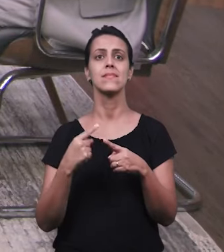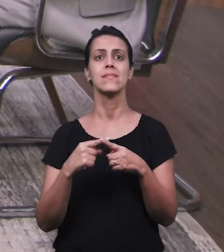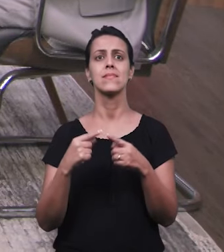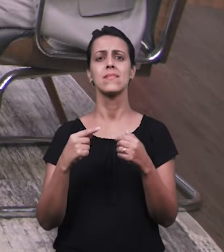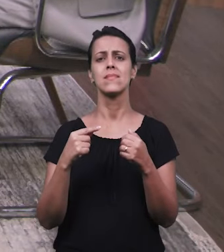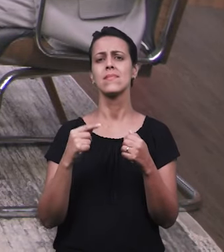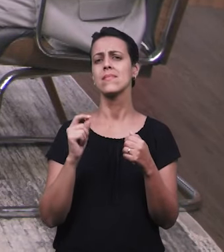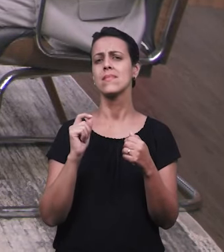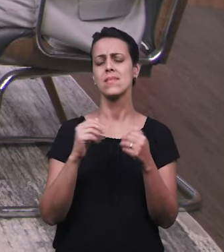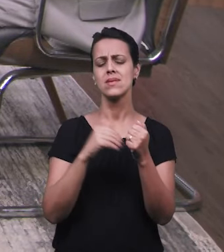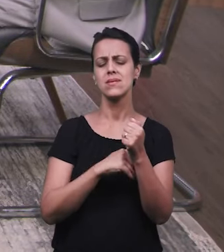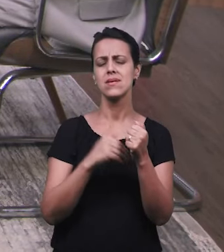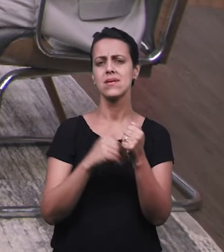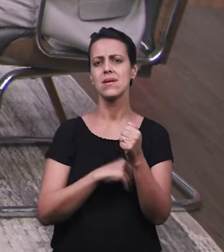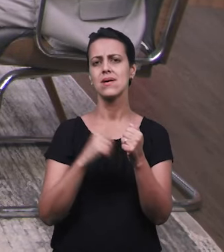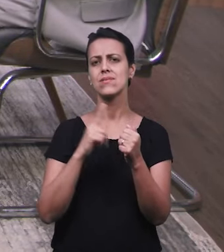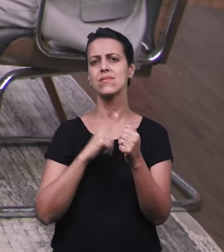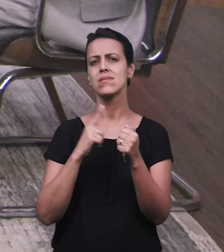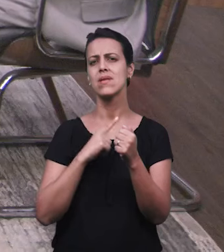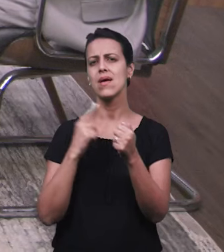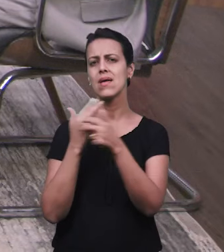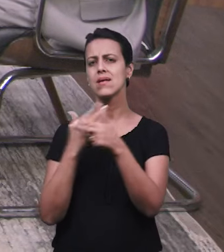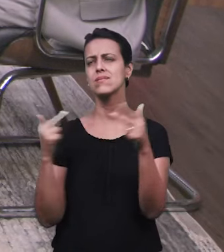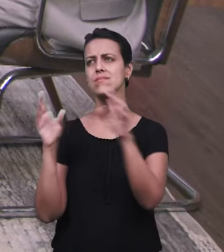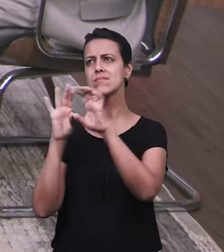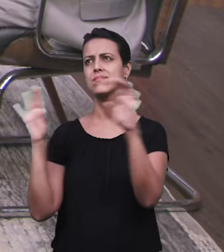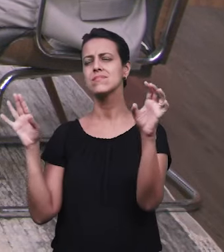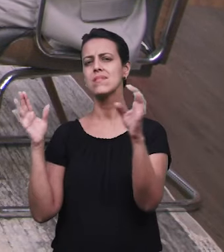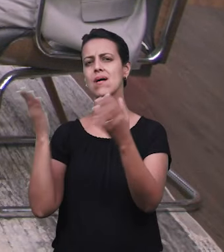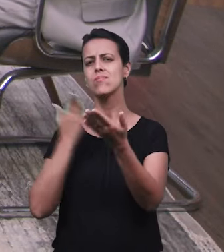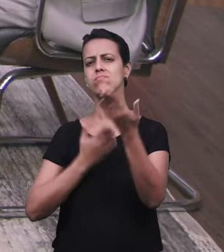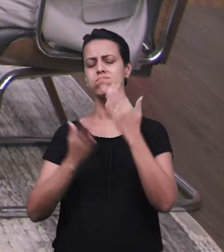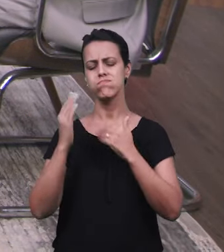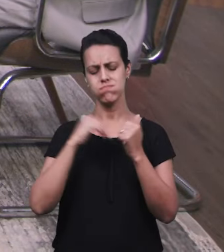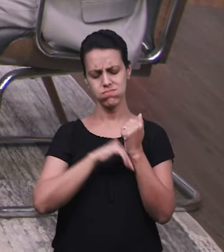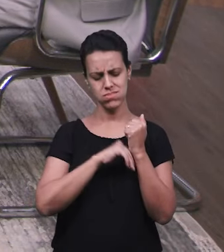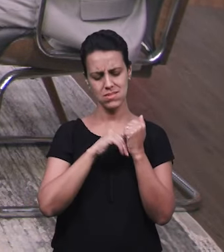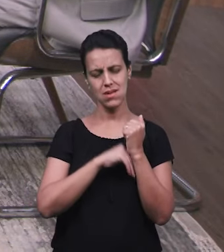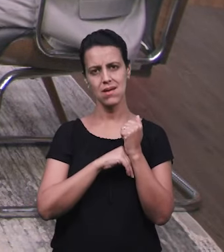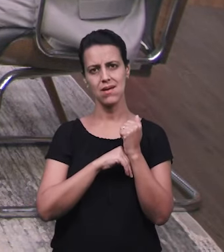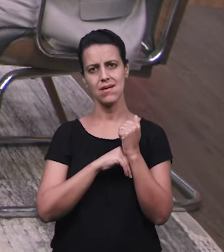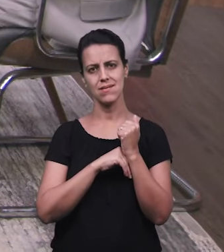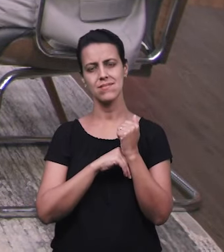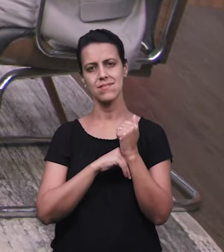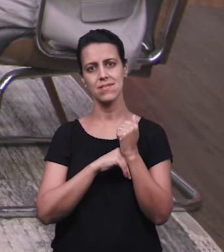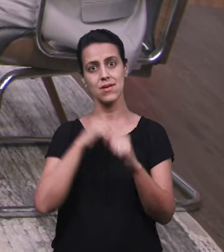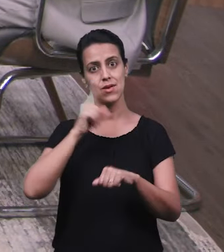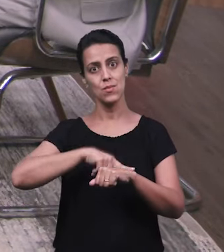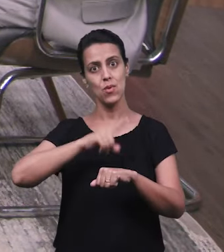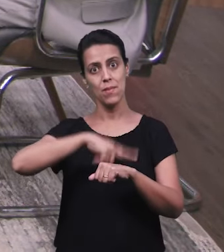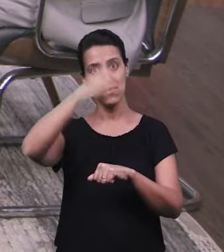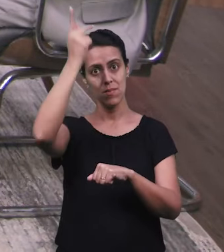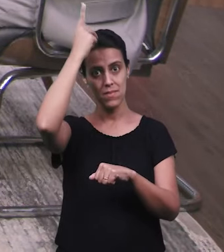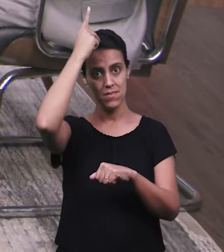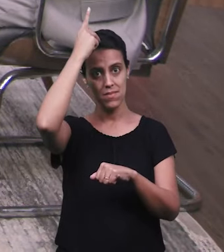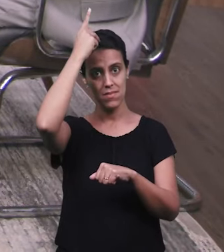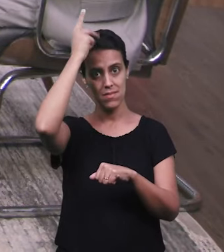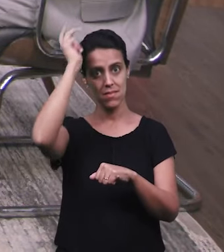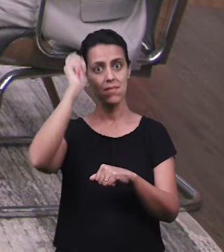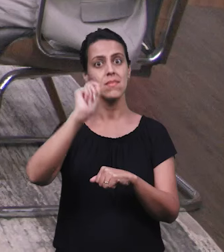passou a vida do homem. Então, no Pentecostes, aquele grande